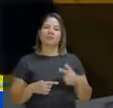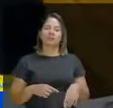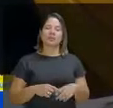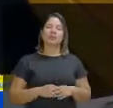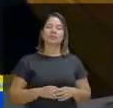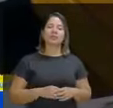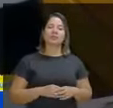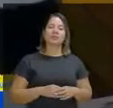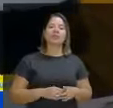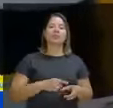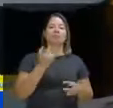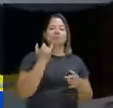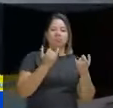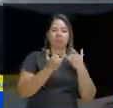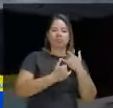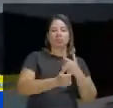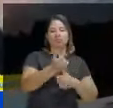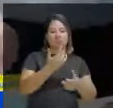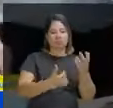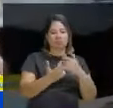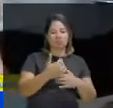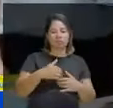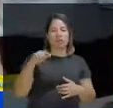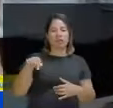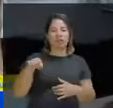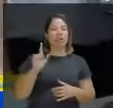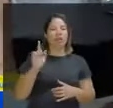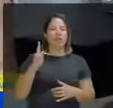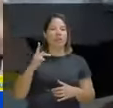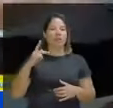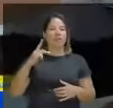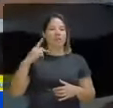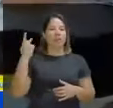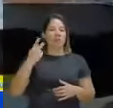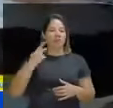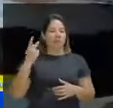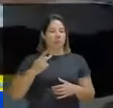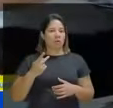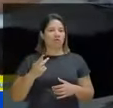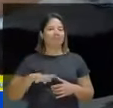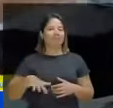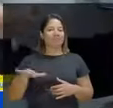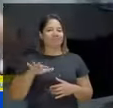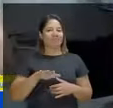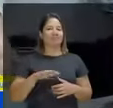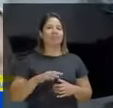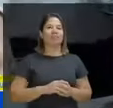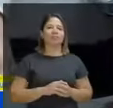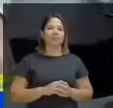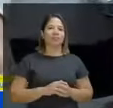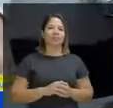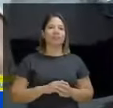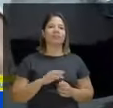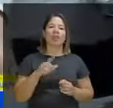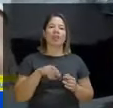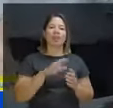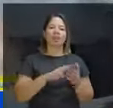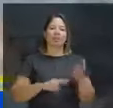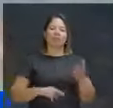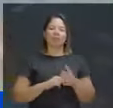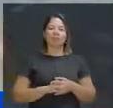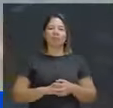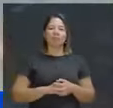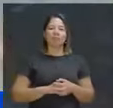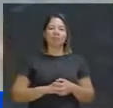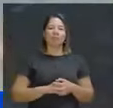coatora prestou informações, a Procuradoria Regional Eleitoral se manifestou pela denegação da ordem. É o relatório. O